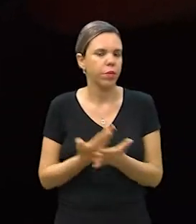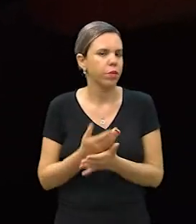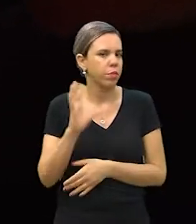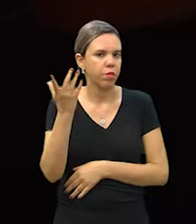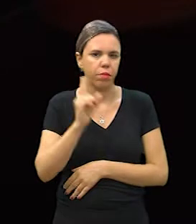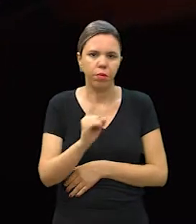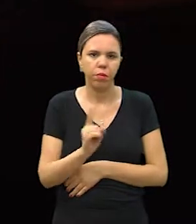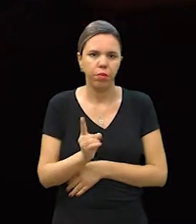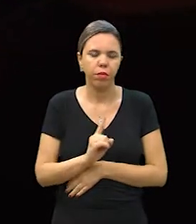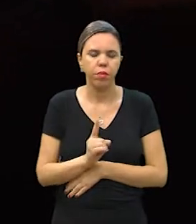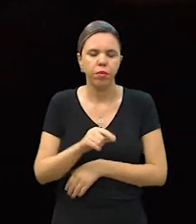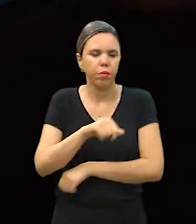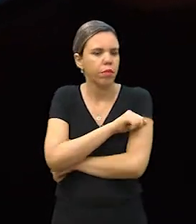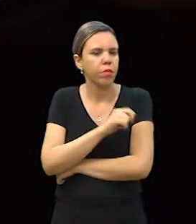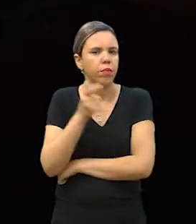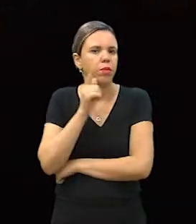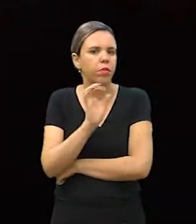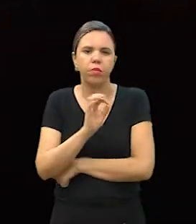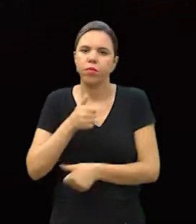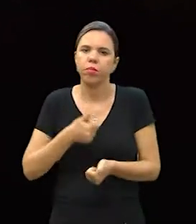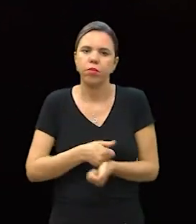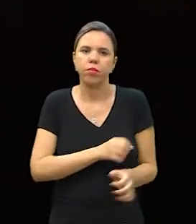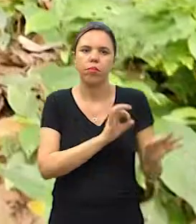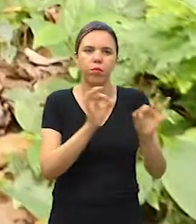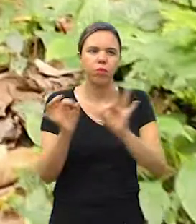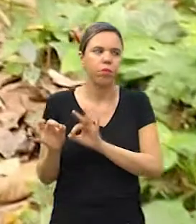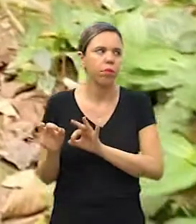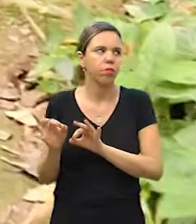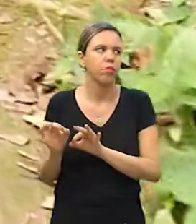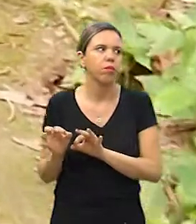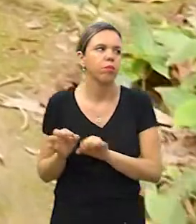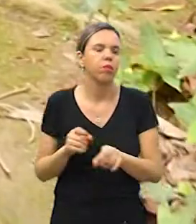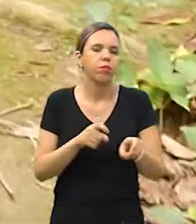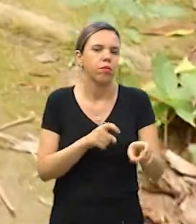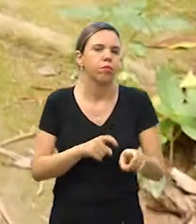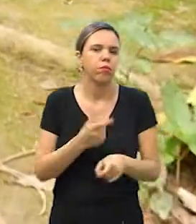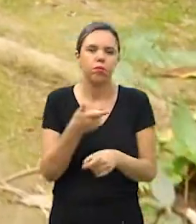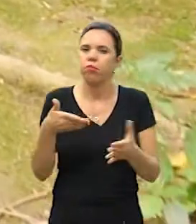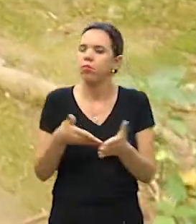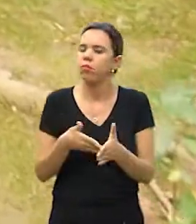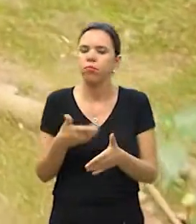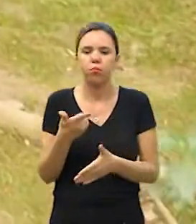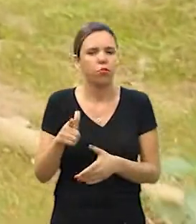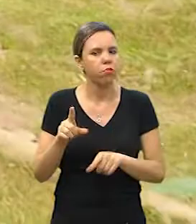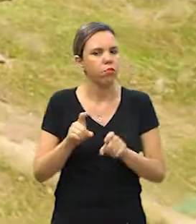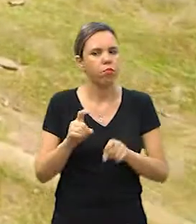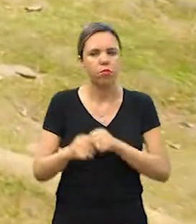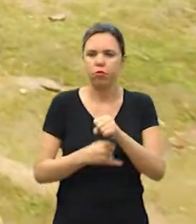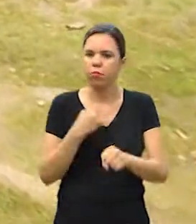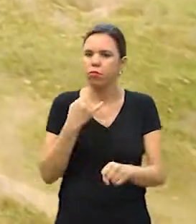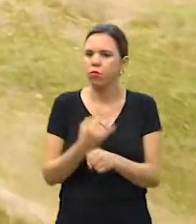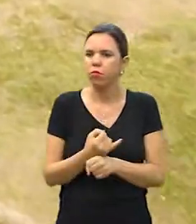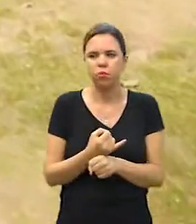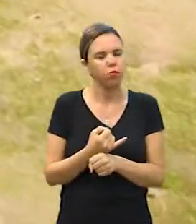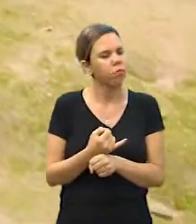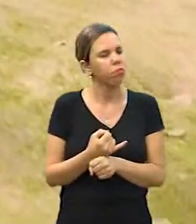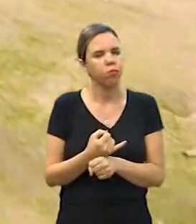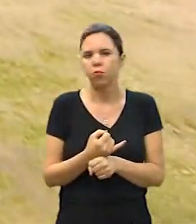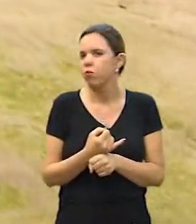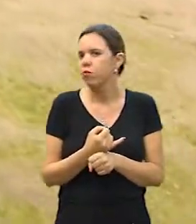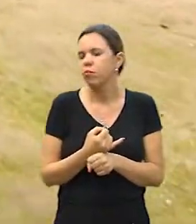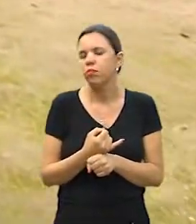aulas que não aconteciam, alunos que não conseguiam acompanhar, a área rural sem acesso à internet, sem